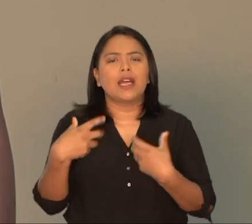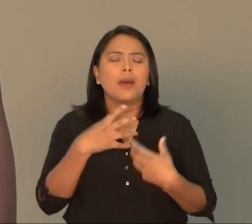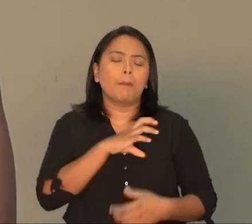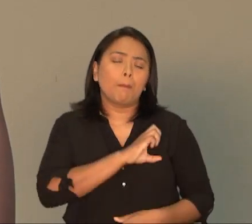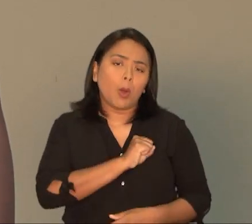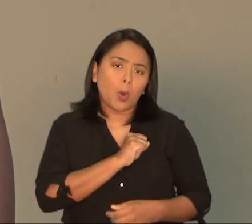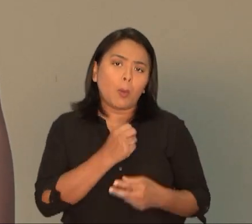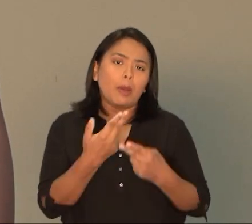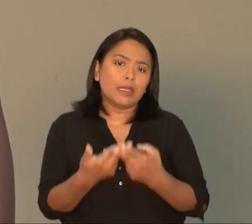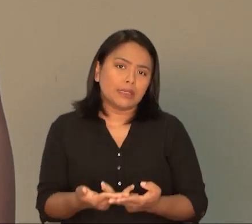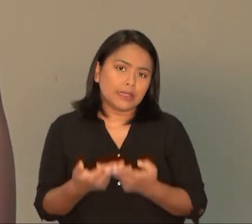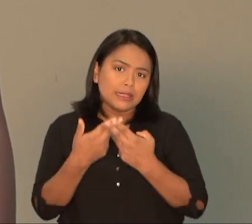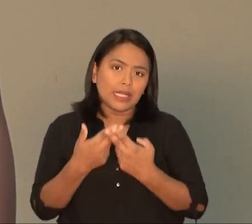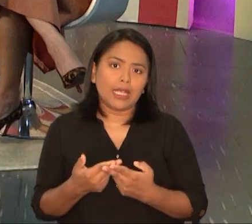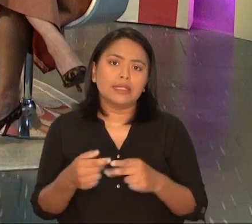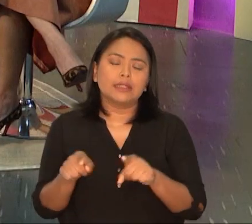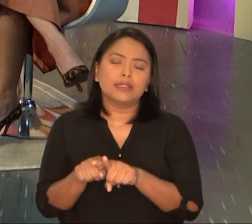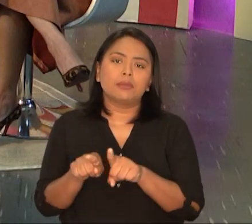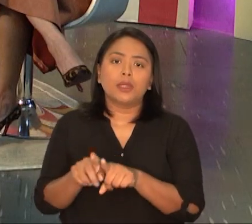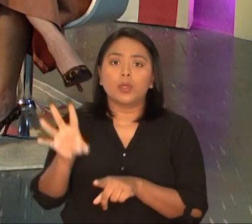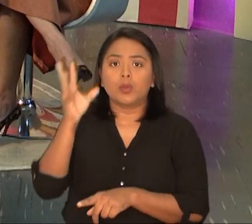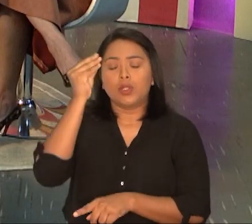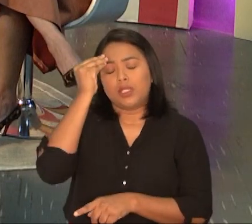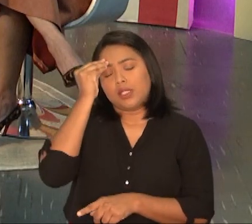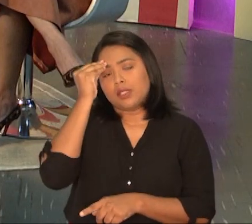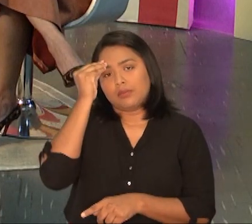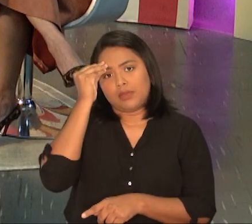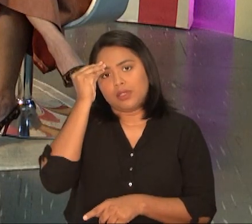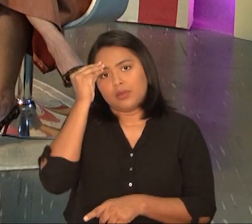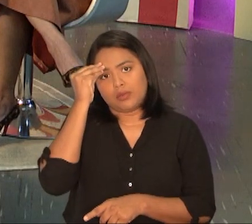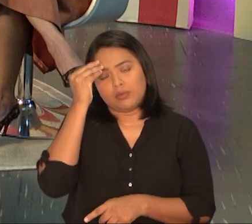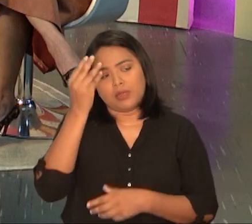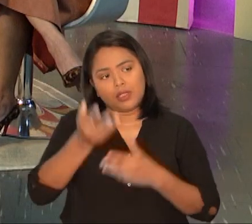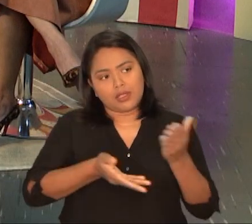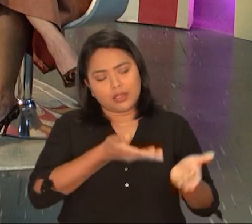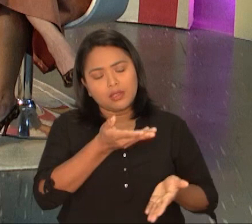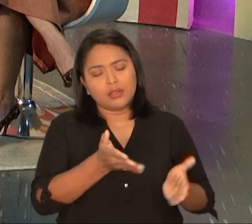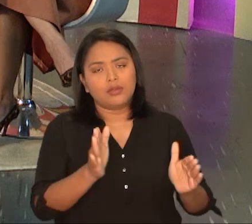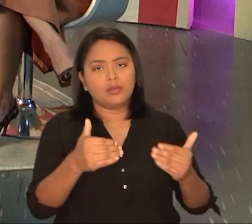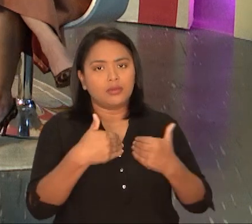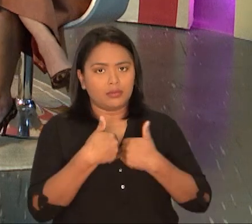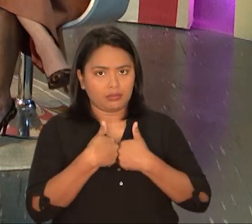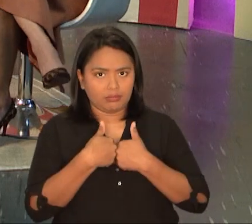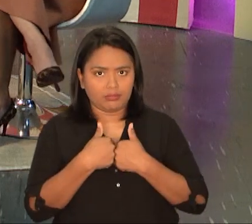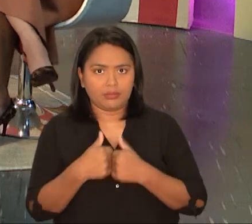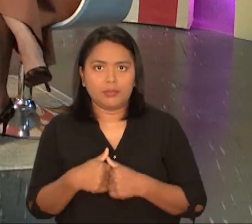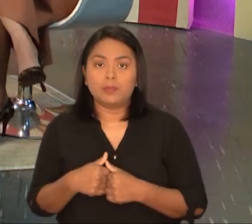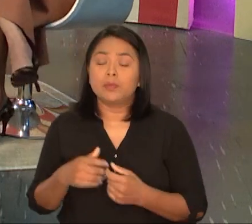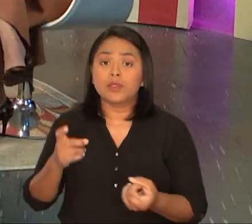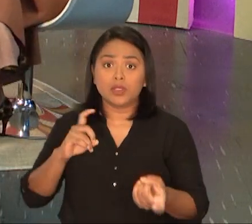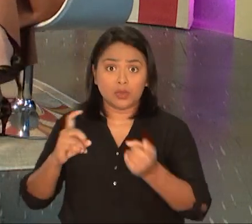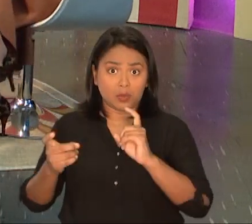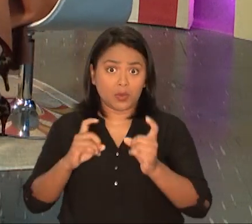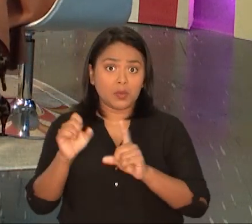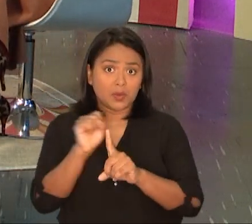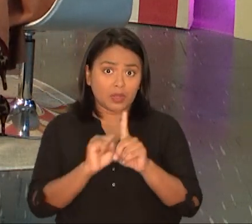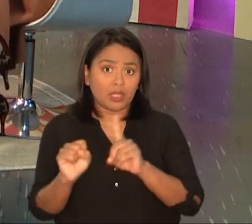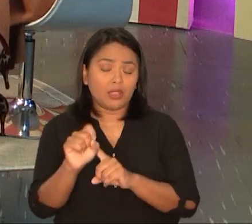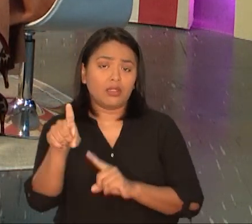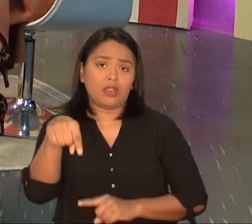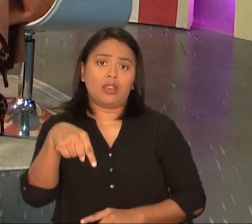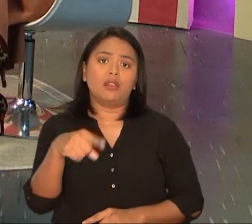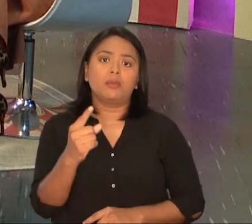conhecimento para lidar com as pessoas que têm o transtorno. E essa discussão na sociedade é muito importante, né,